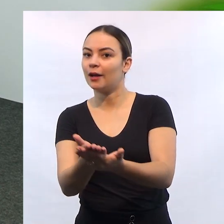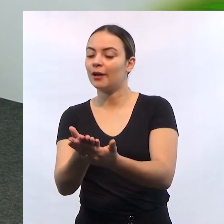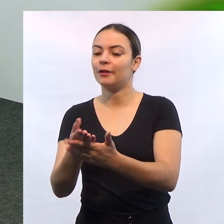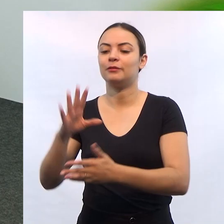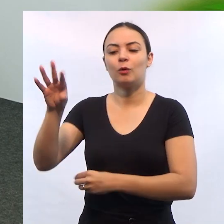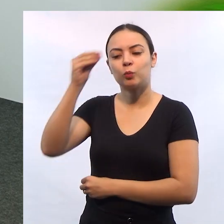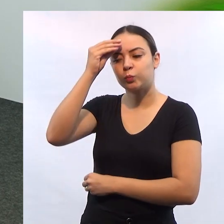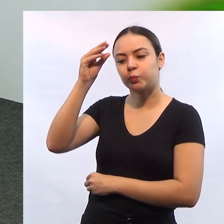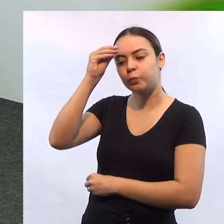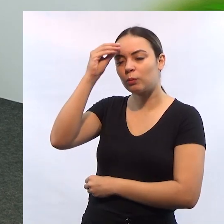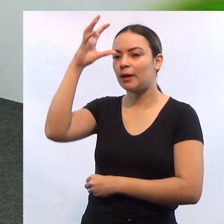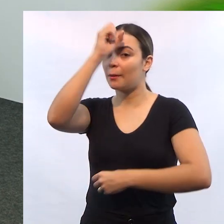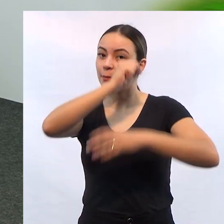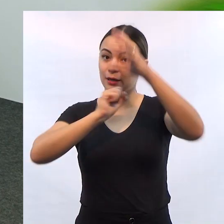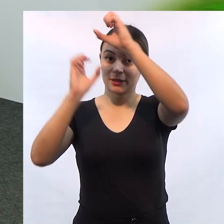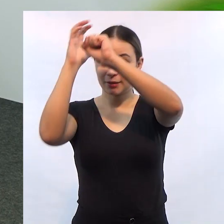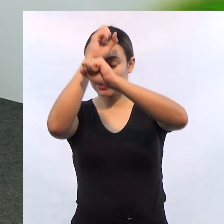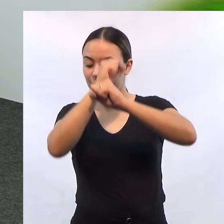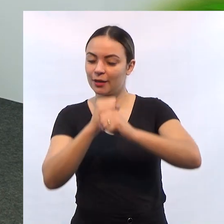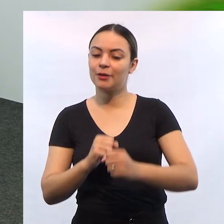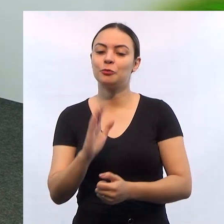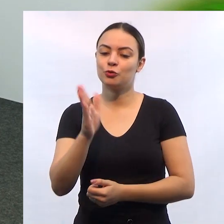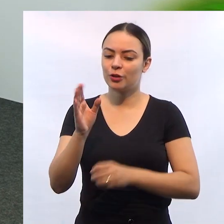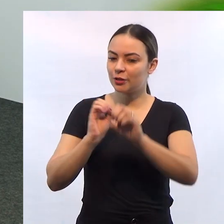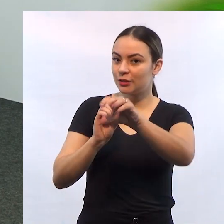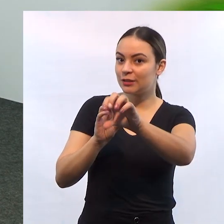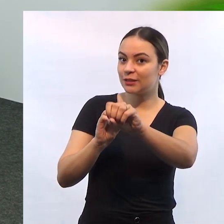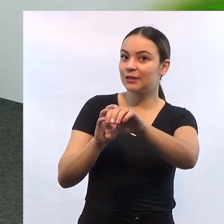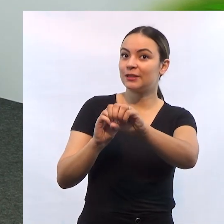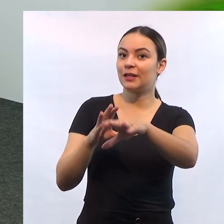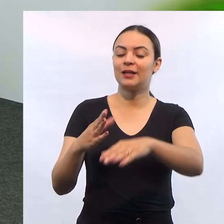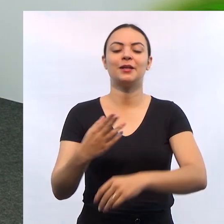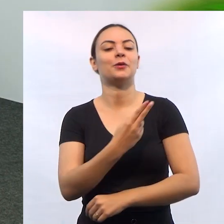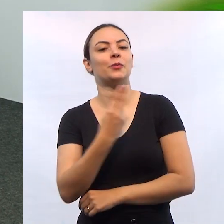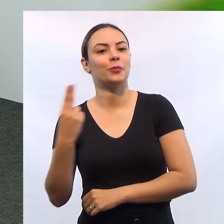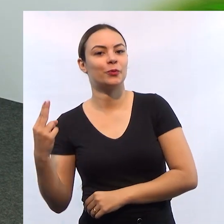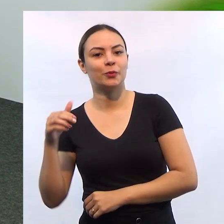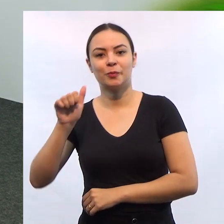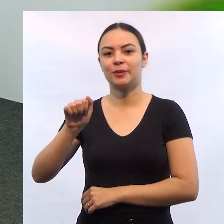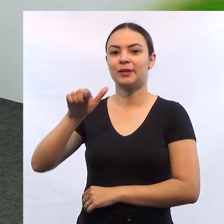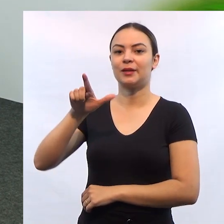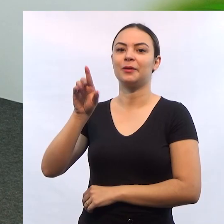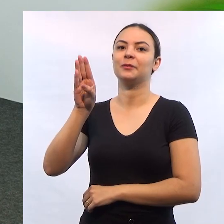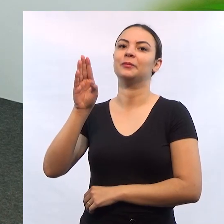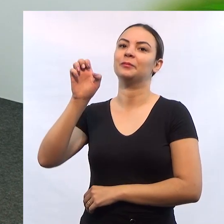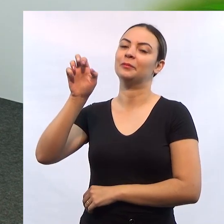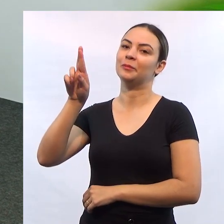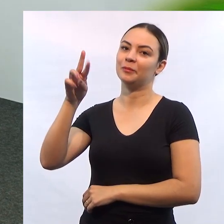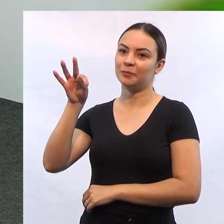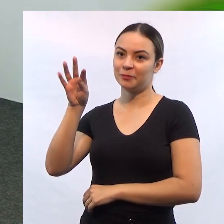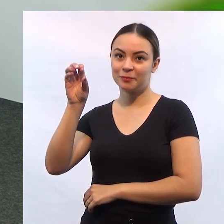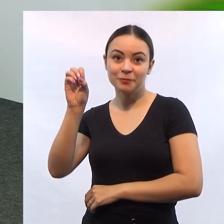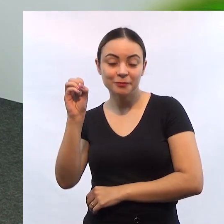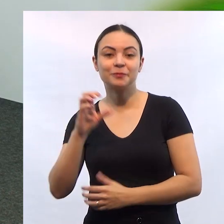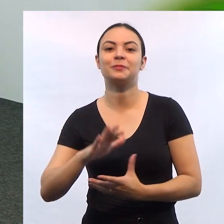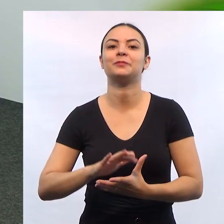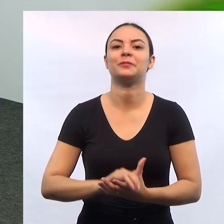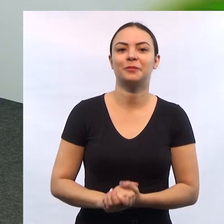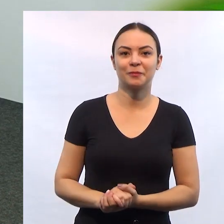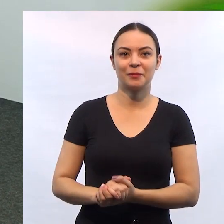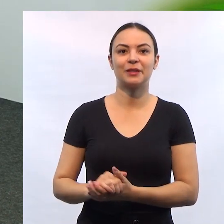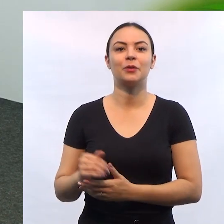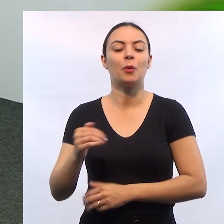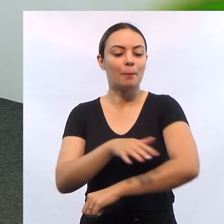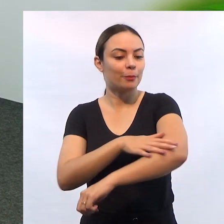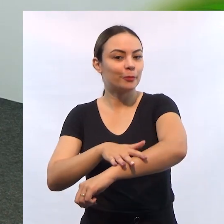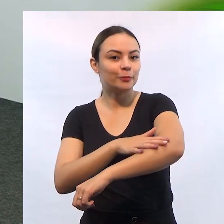você. Eu, professor Alberto Viana, aqui ao longo do meu 1,75 m, moreno, cabelo curto, tá? Barba, bigode.